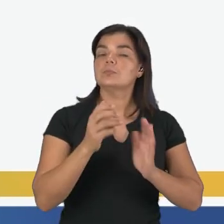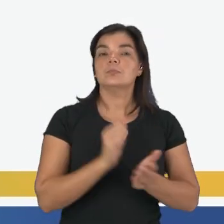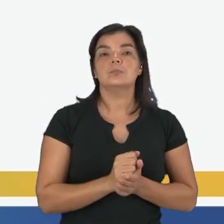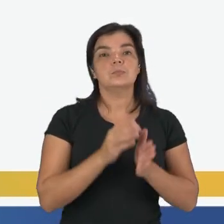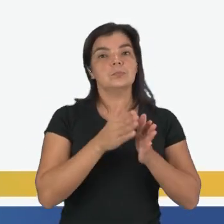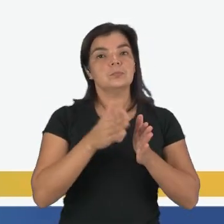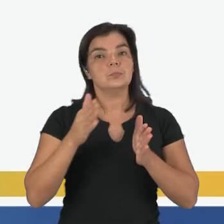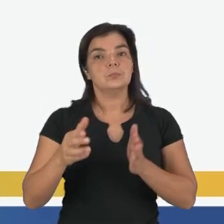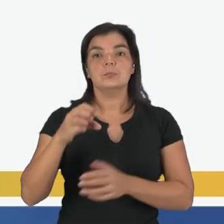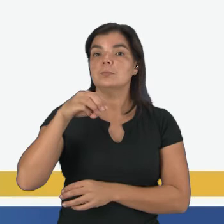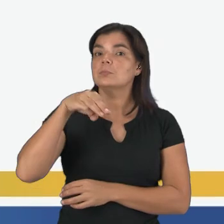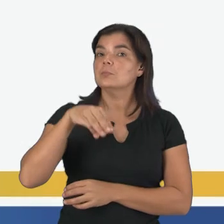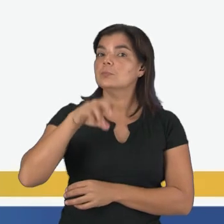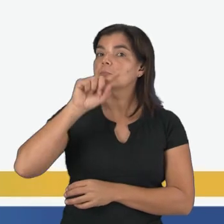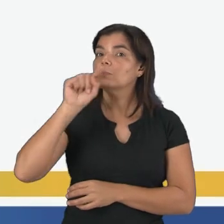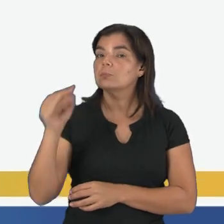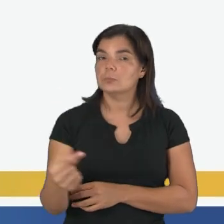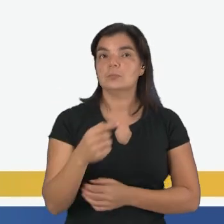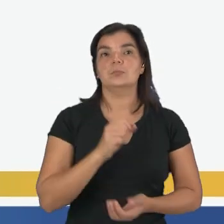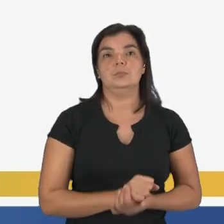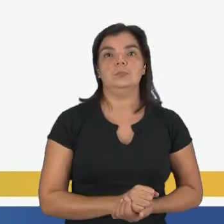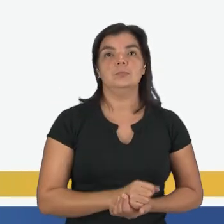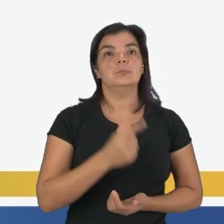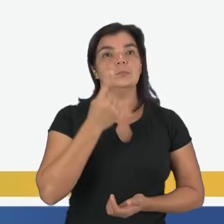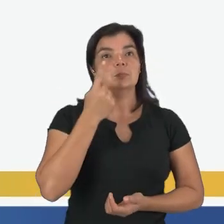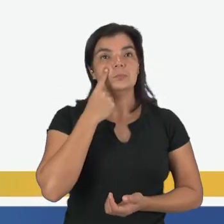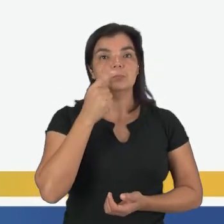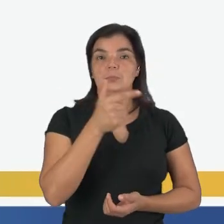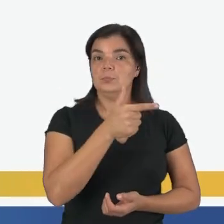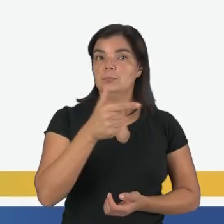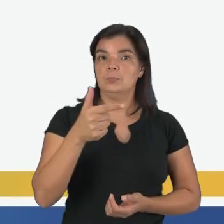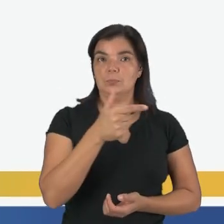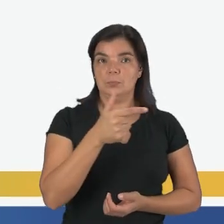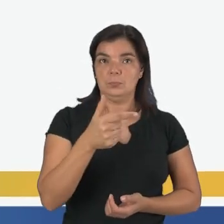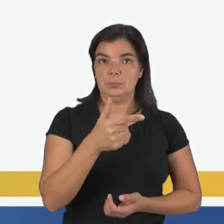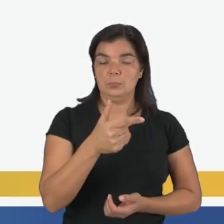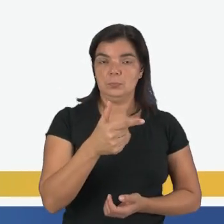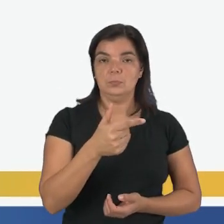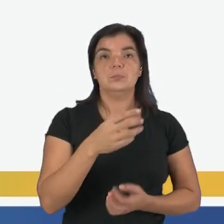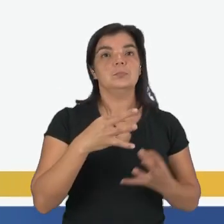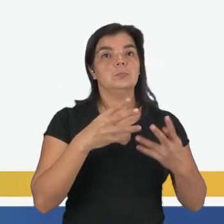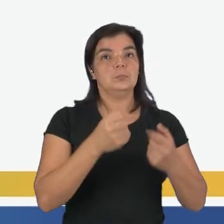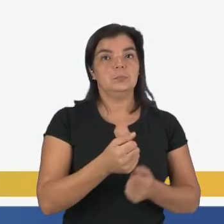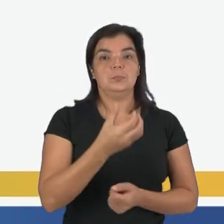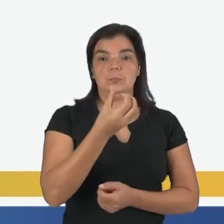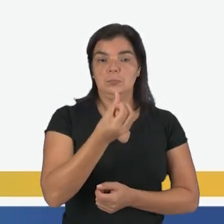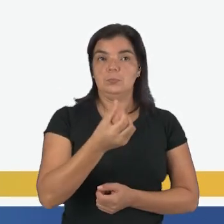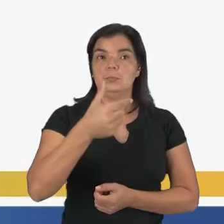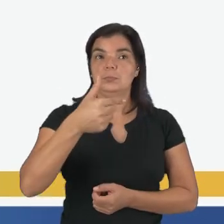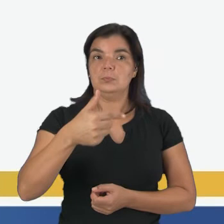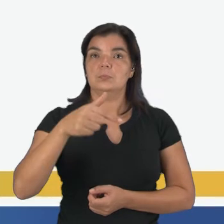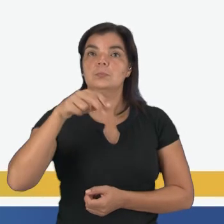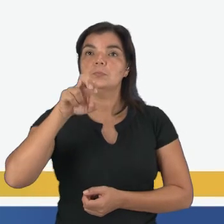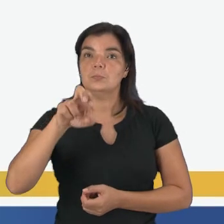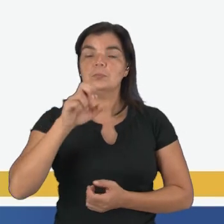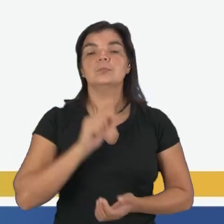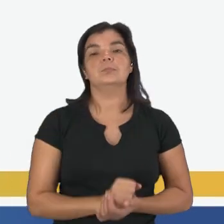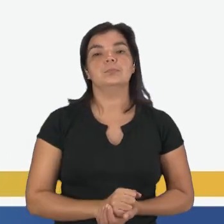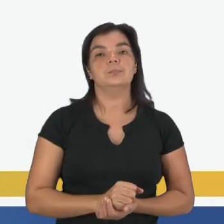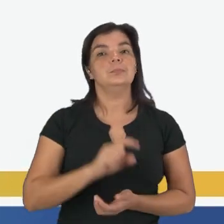ordem dos milésimos. Então, aqui eu já vou ler 22 inteiros e